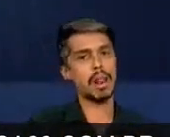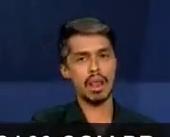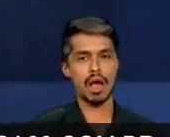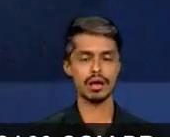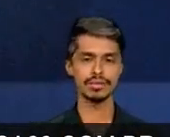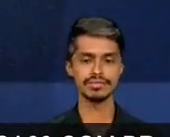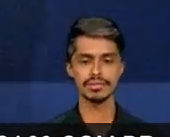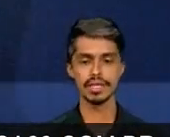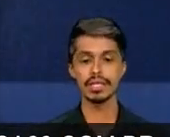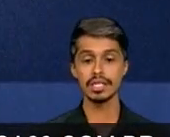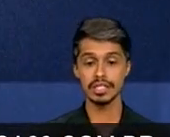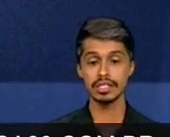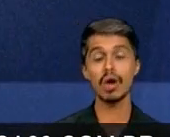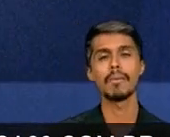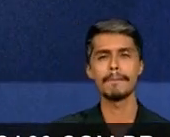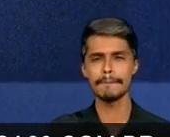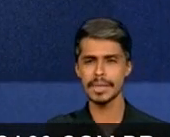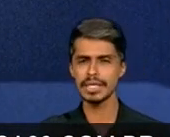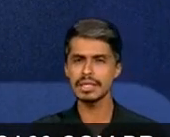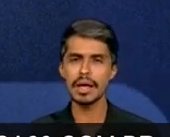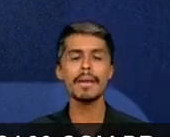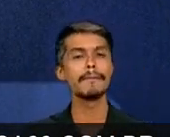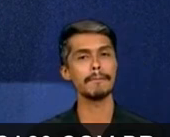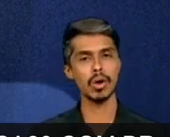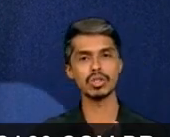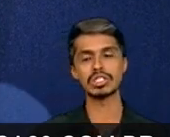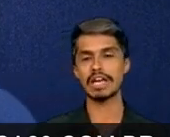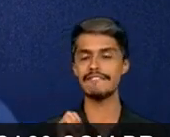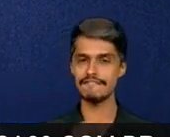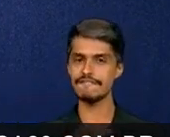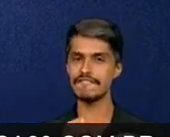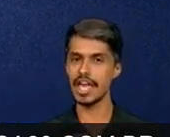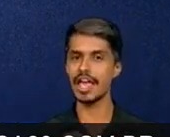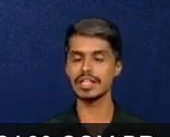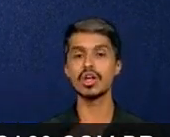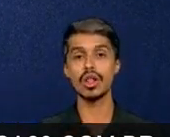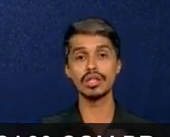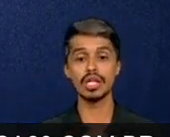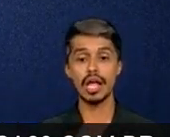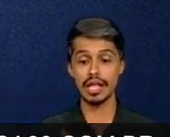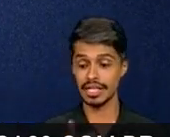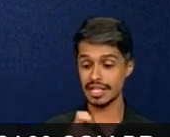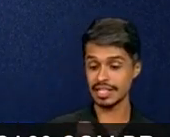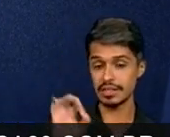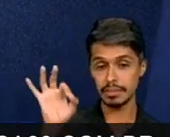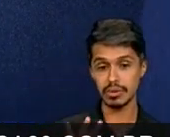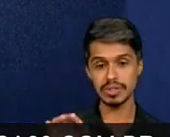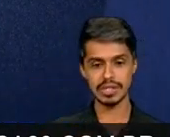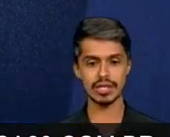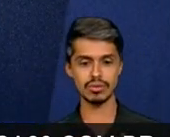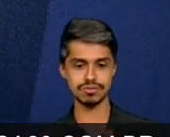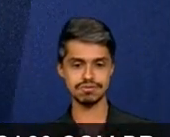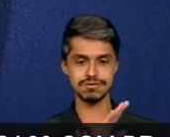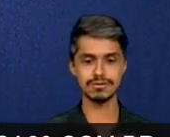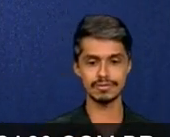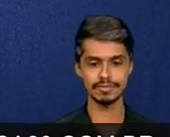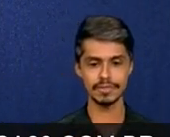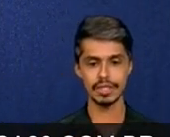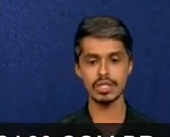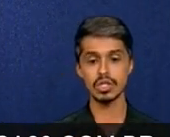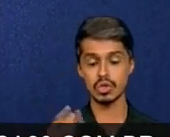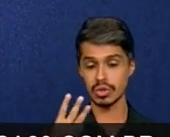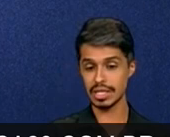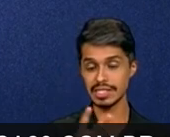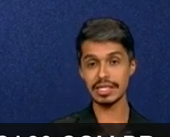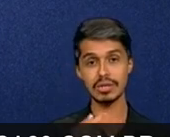da Fundação Getúlio Vargas mostra que as vendas online foram 15% do faturamento do comércio das empresas no terceiro trimestre